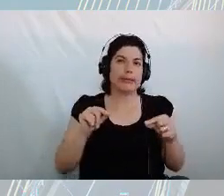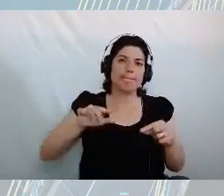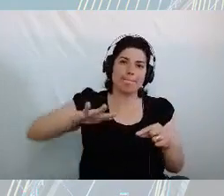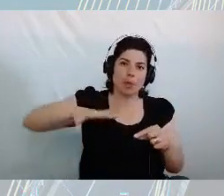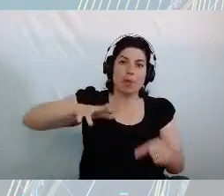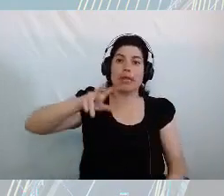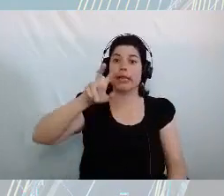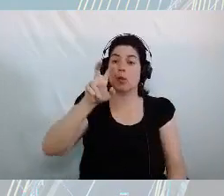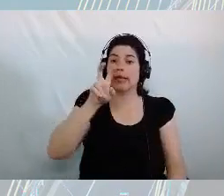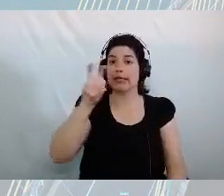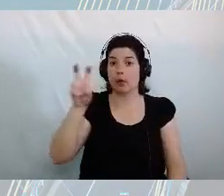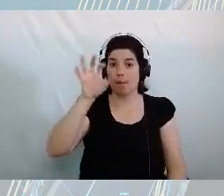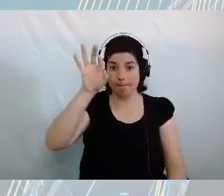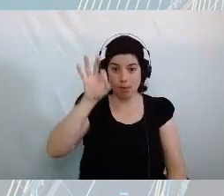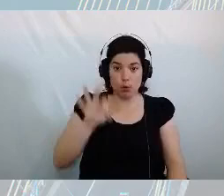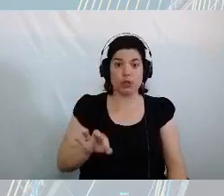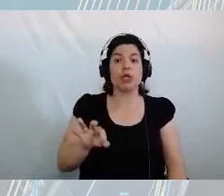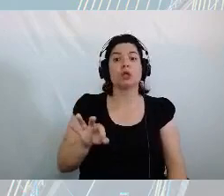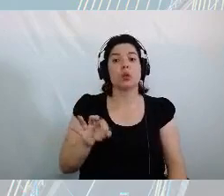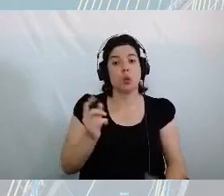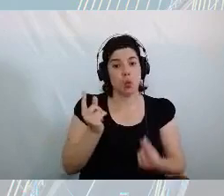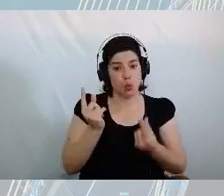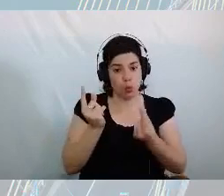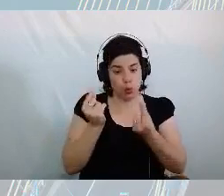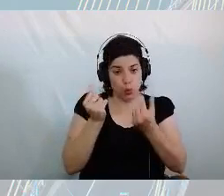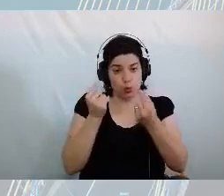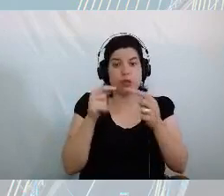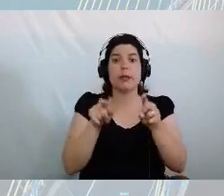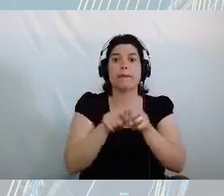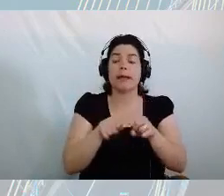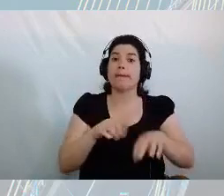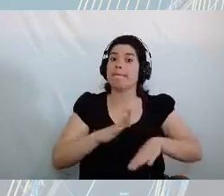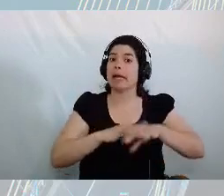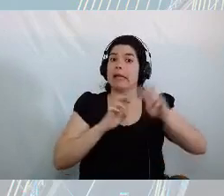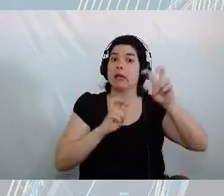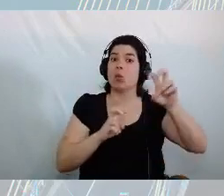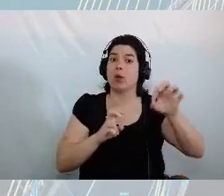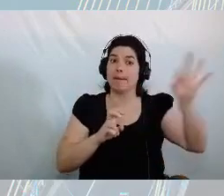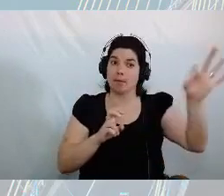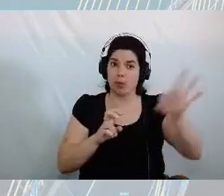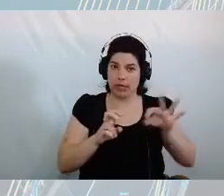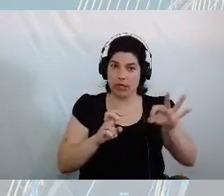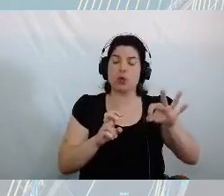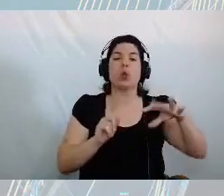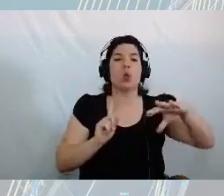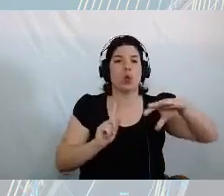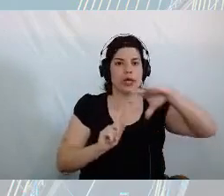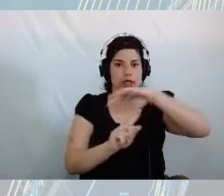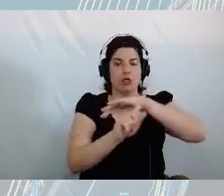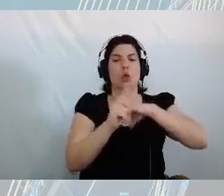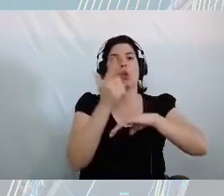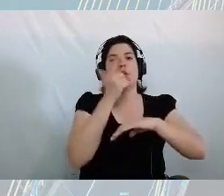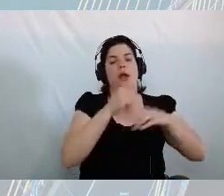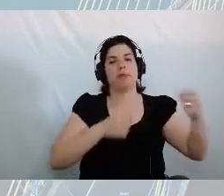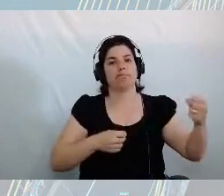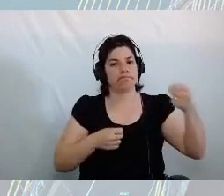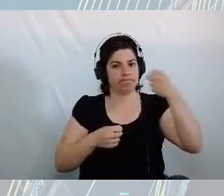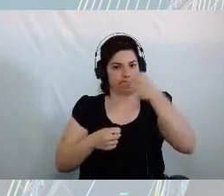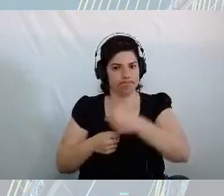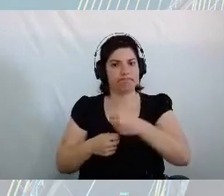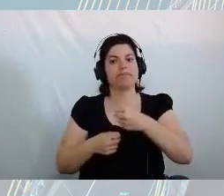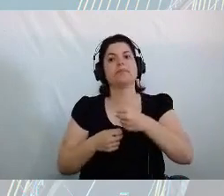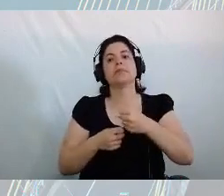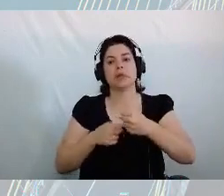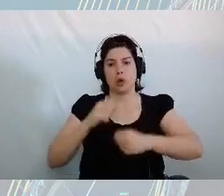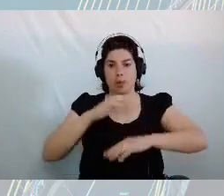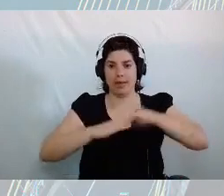55% o custo de aquisição de clientes e trazer 50% mais clientes qualificados para a nossa operação do BTG. Isso, inclusive, é um modelo que a